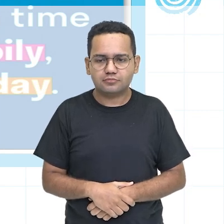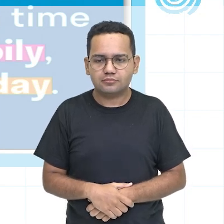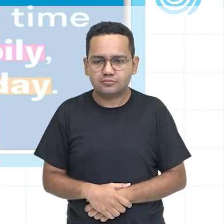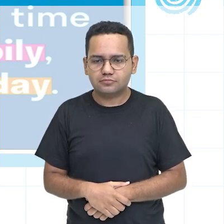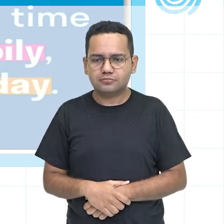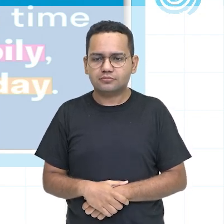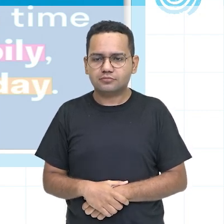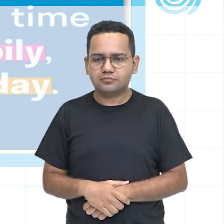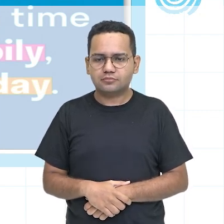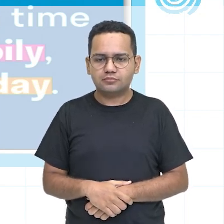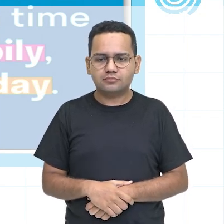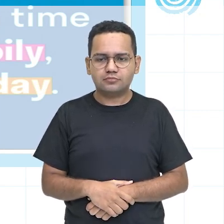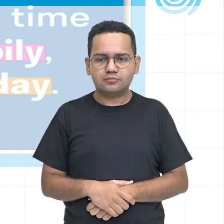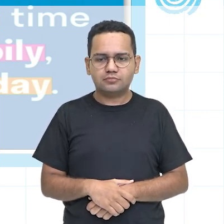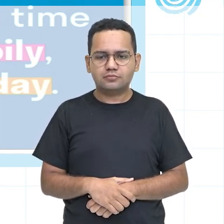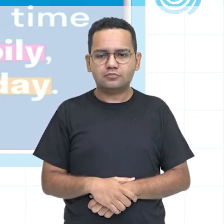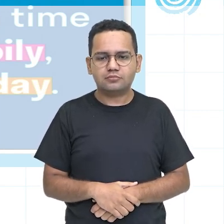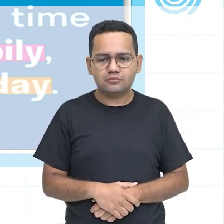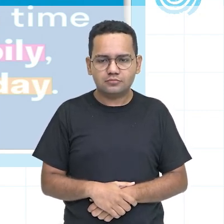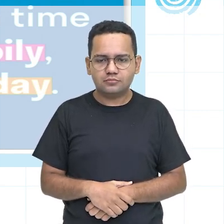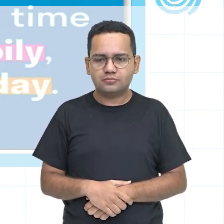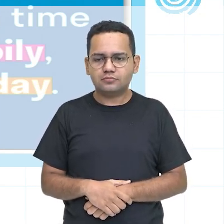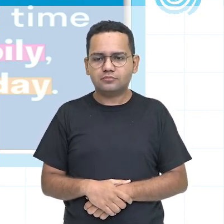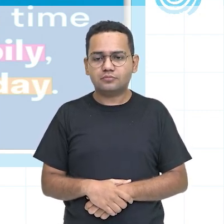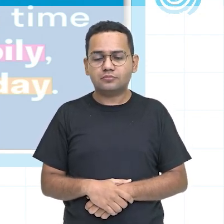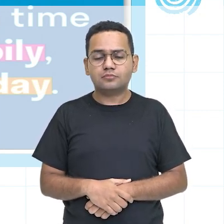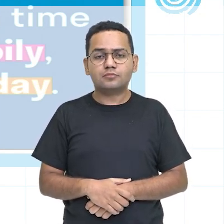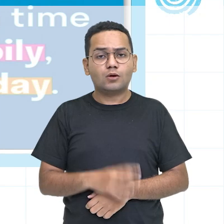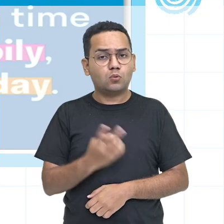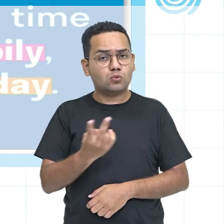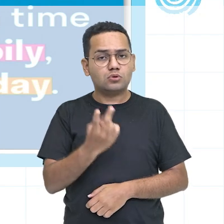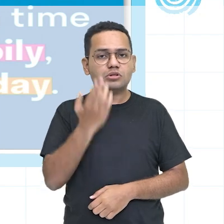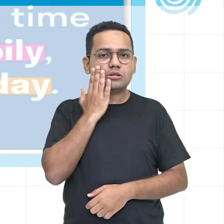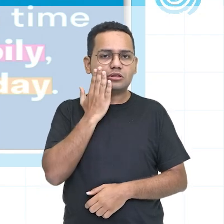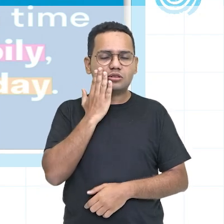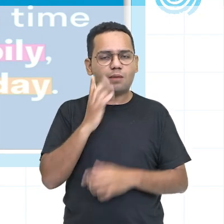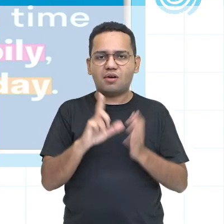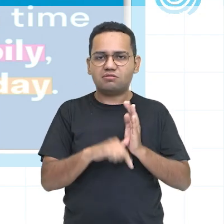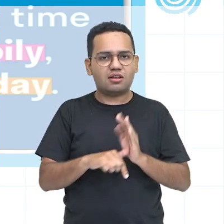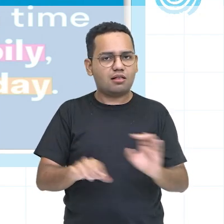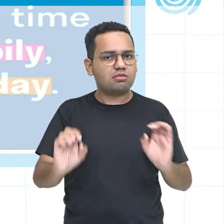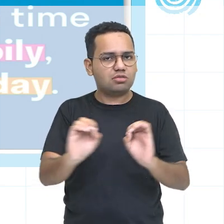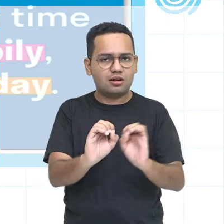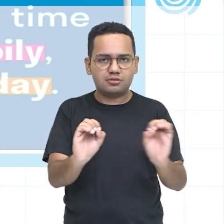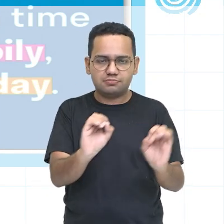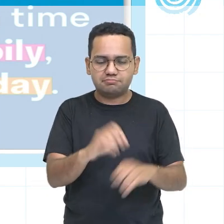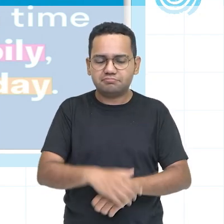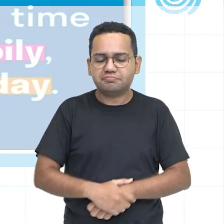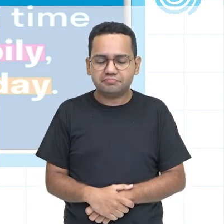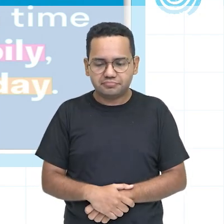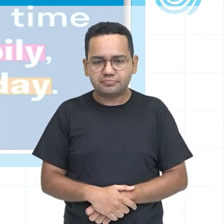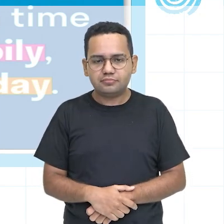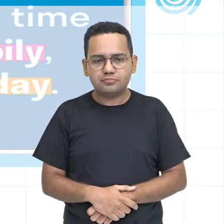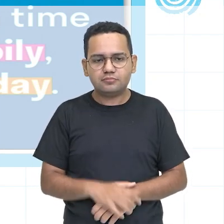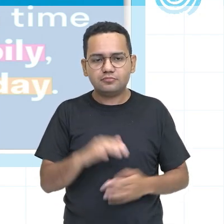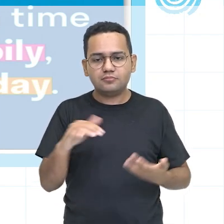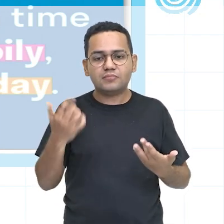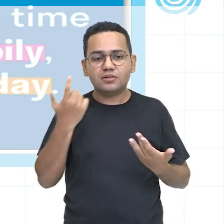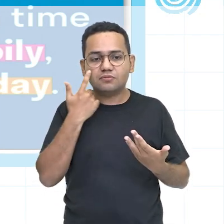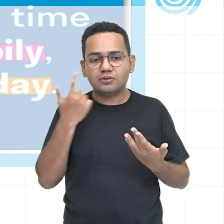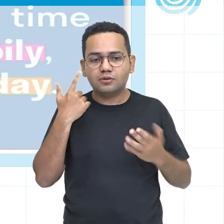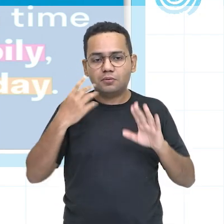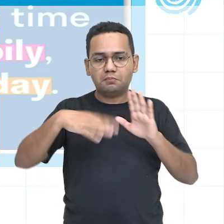today. Sabendo que eles não estariam atrasados hoje. Então, repare que eu tenho nessa lista